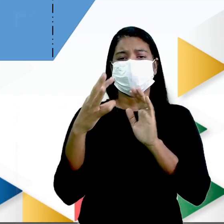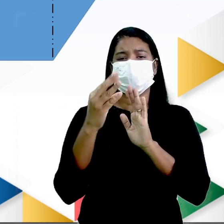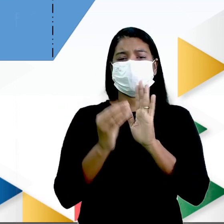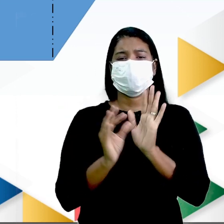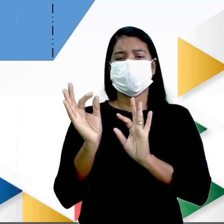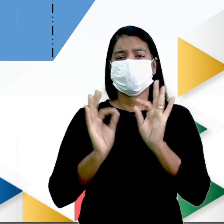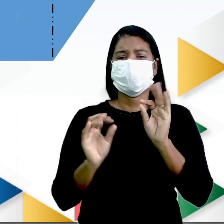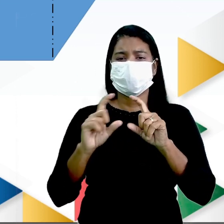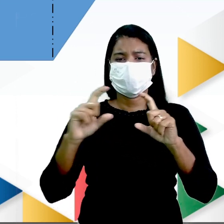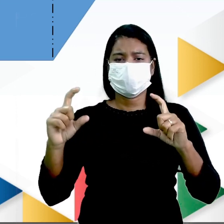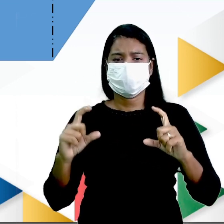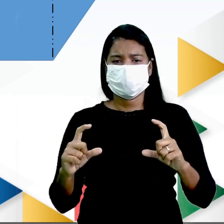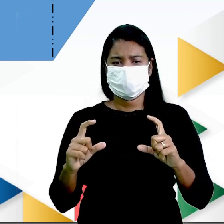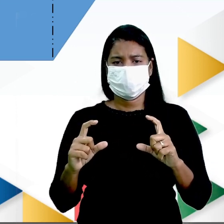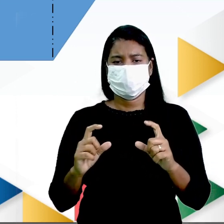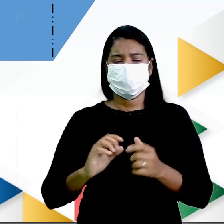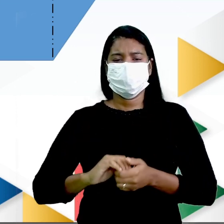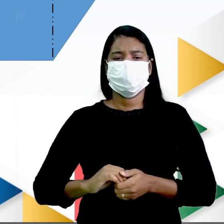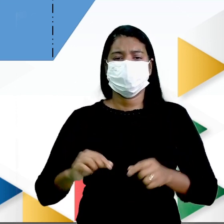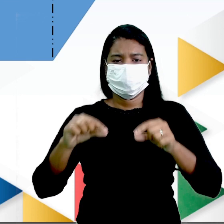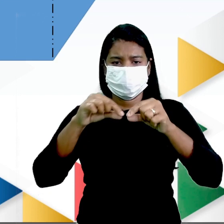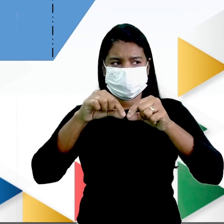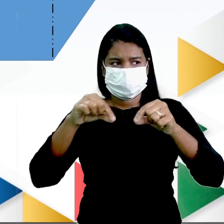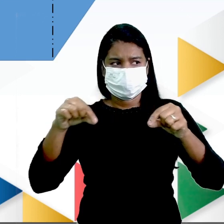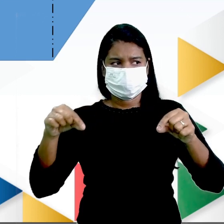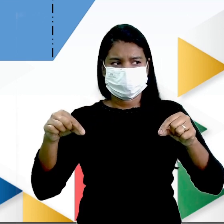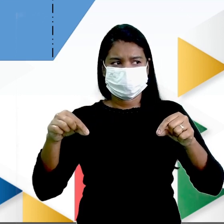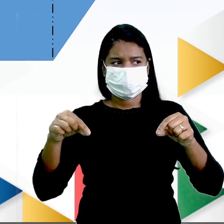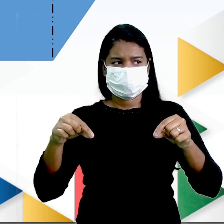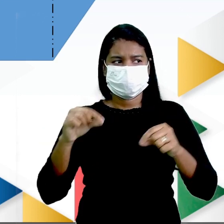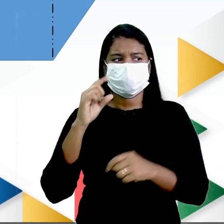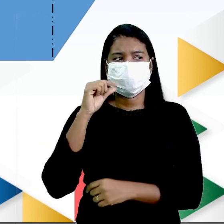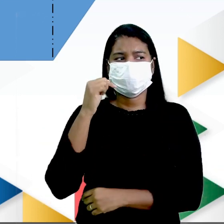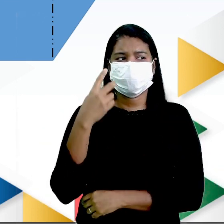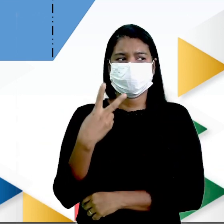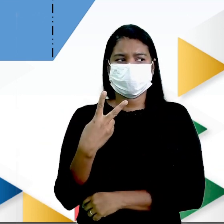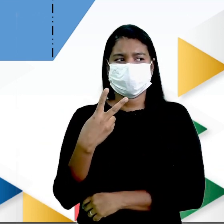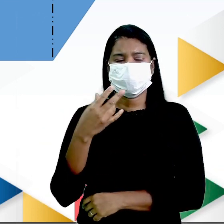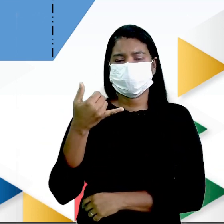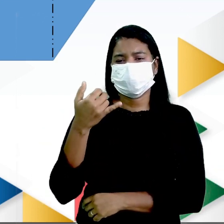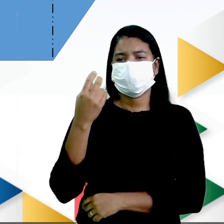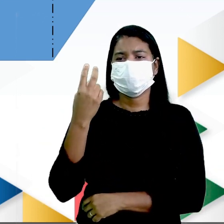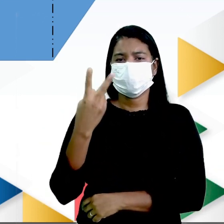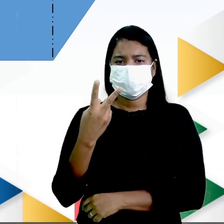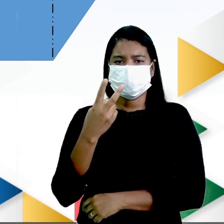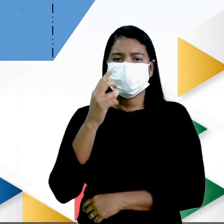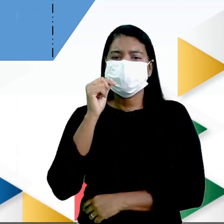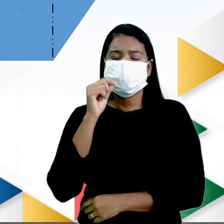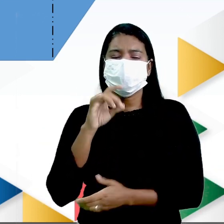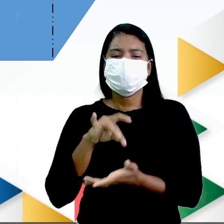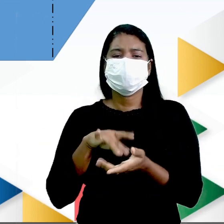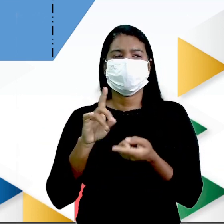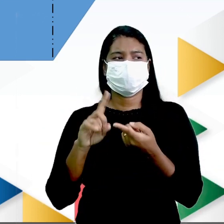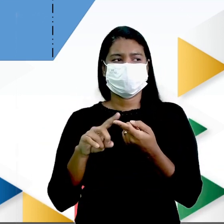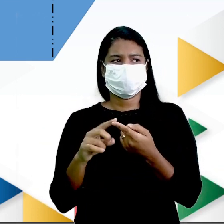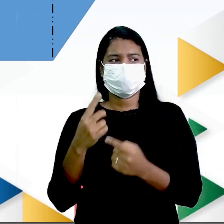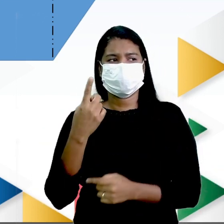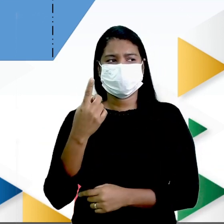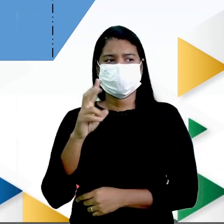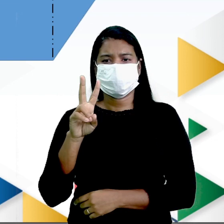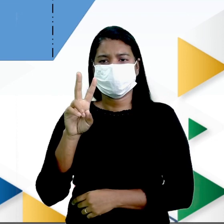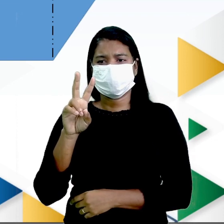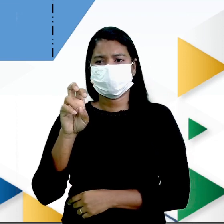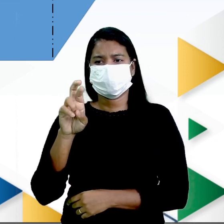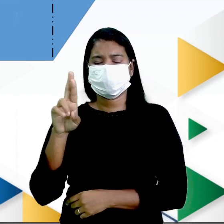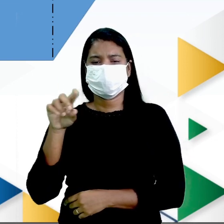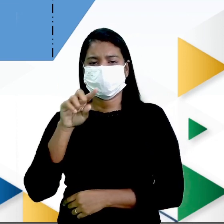Se você usar a régua e um lápis, ou duas canetas, ou dois lápis, você traçando a partir de um vértice,